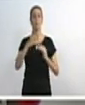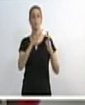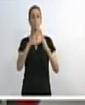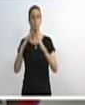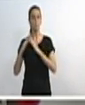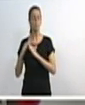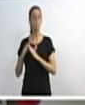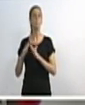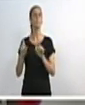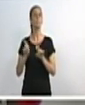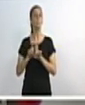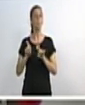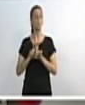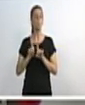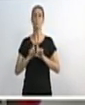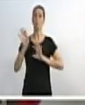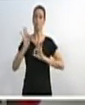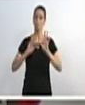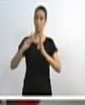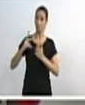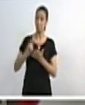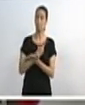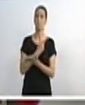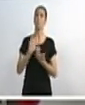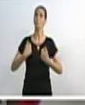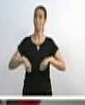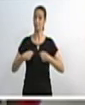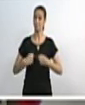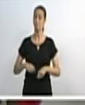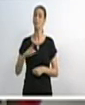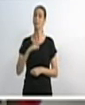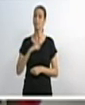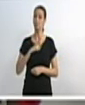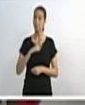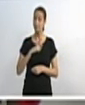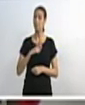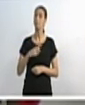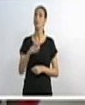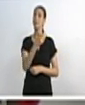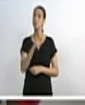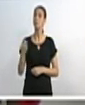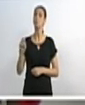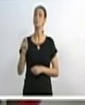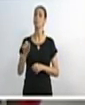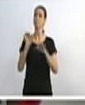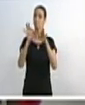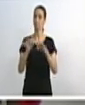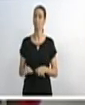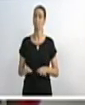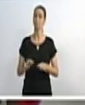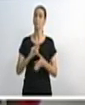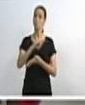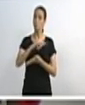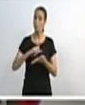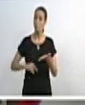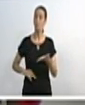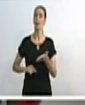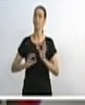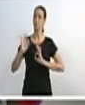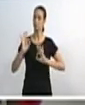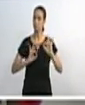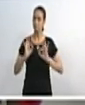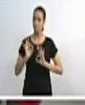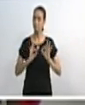para promover um evento, precisa ter uma associação legalizada, com documentos formados,